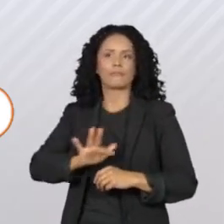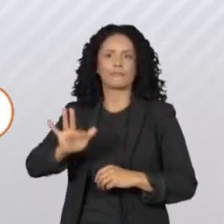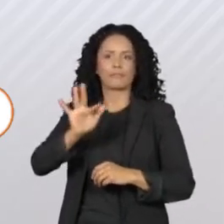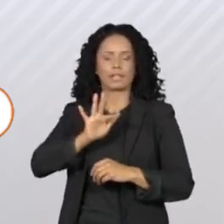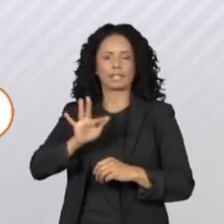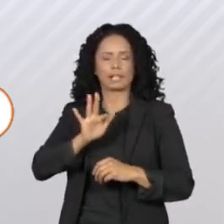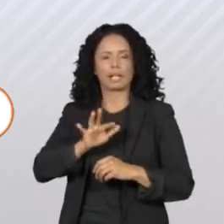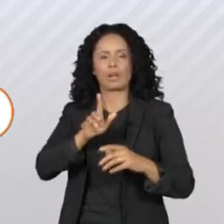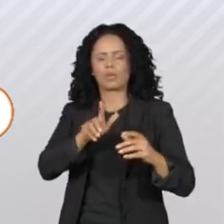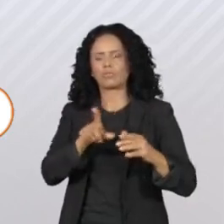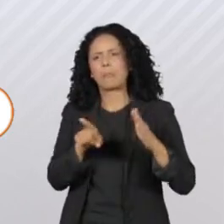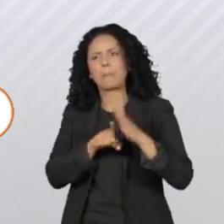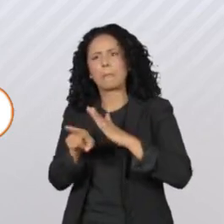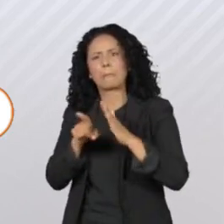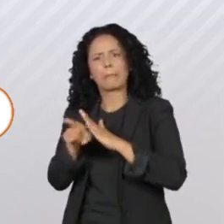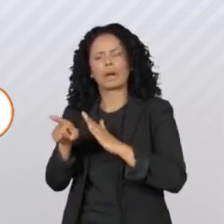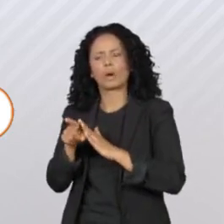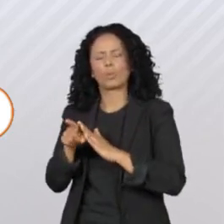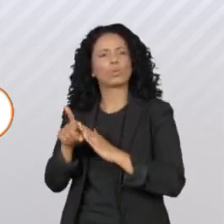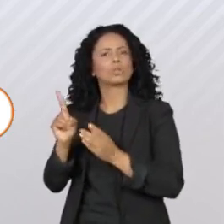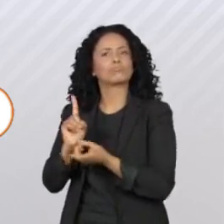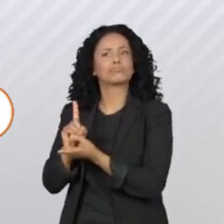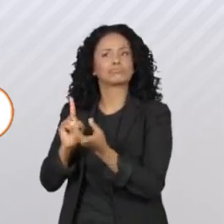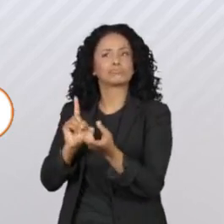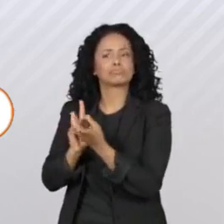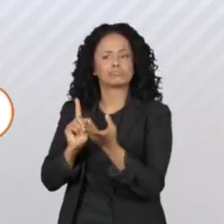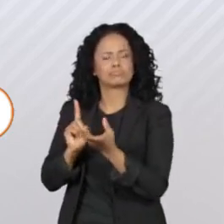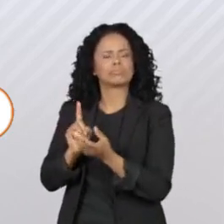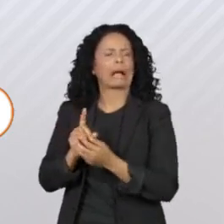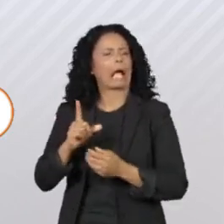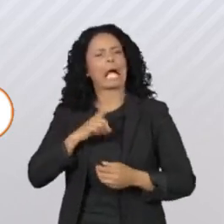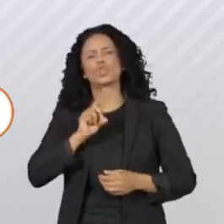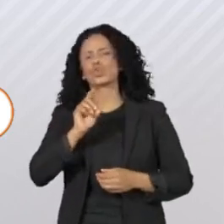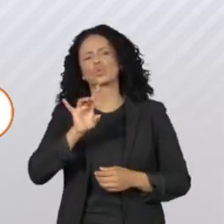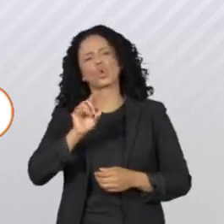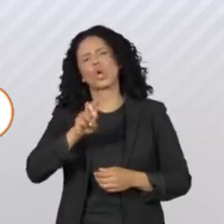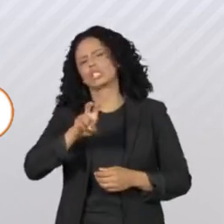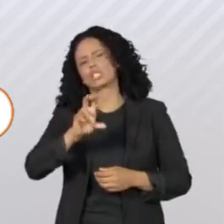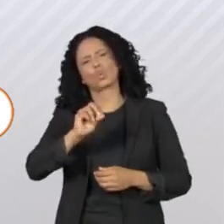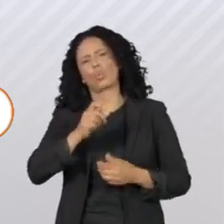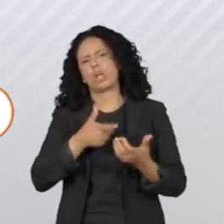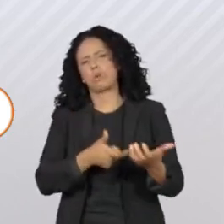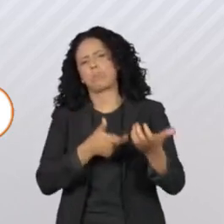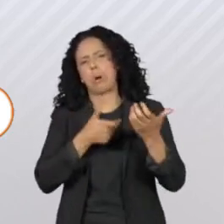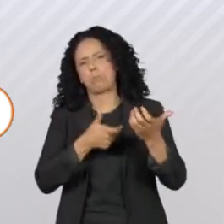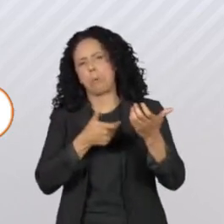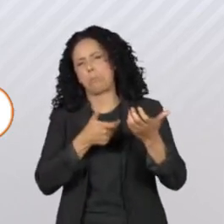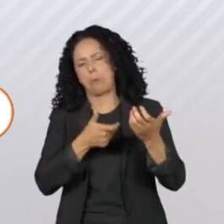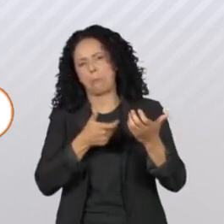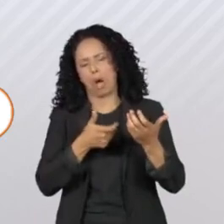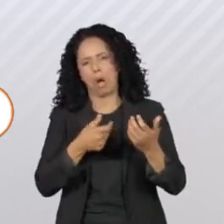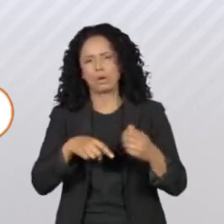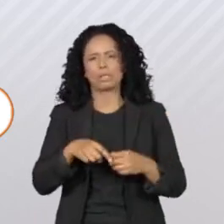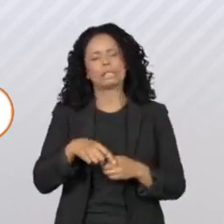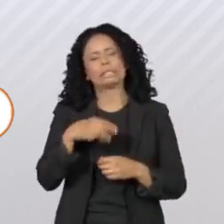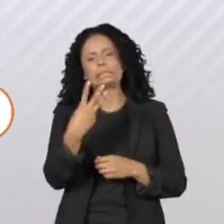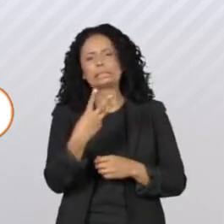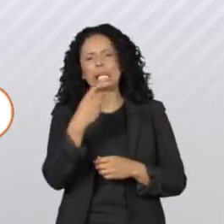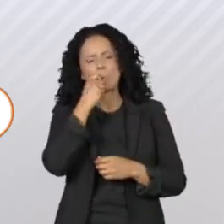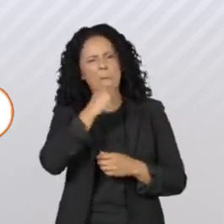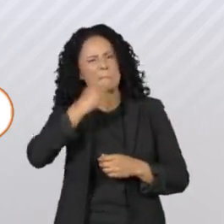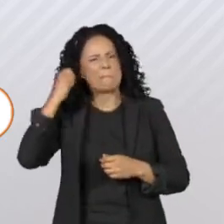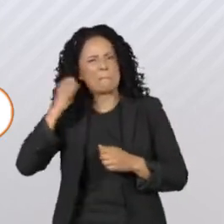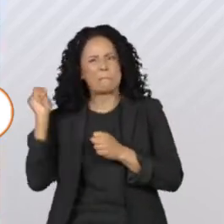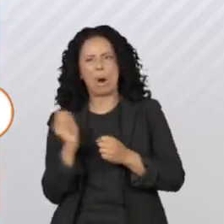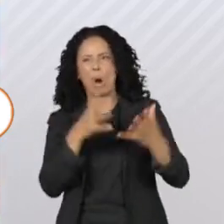que deu cerca de 50 tiros de fuzil contra a viatura da PF e atirou 3 granadas de efeito moral nos